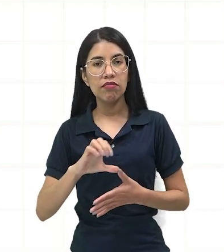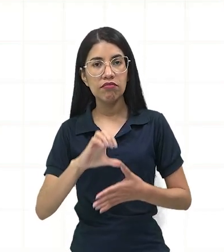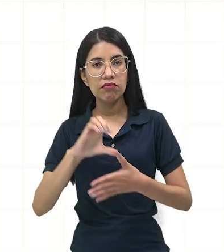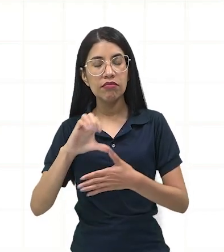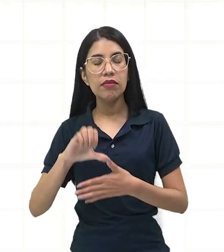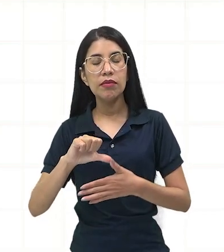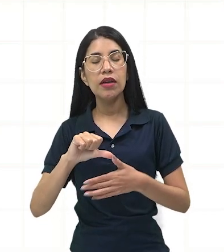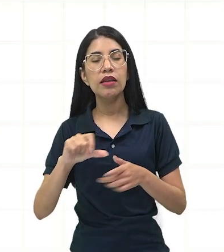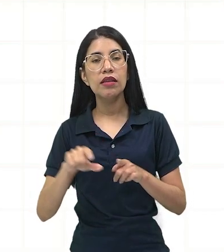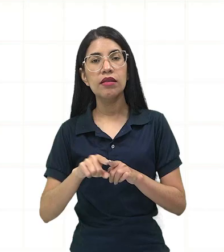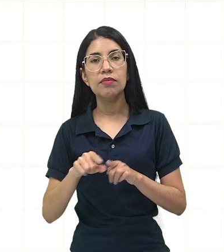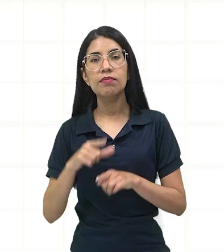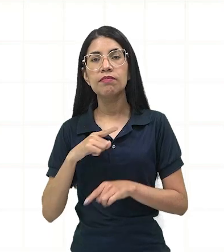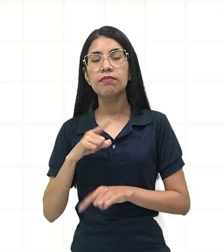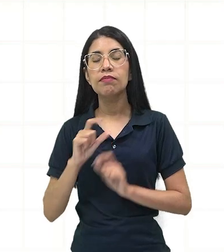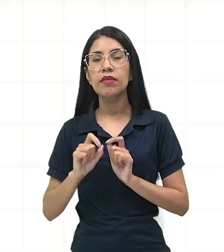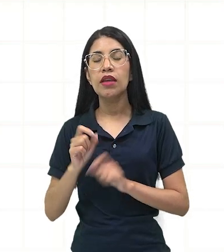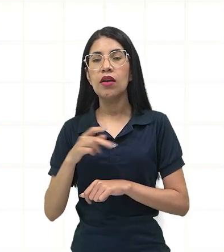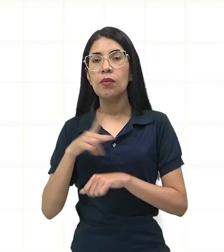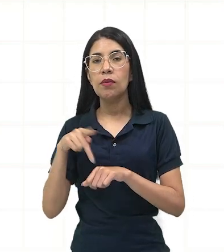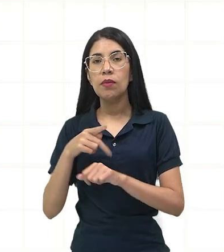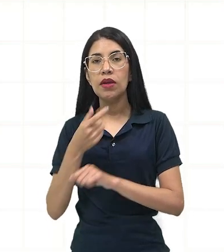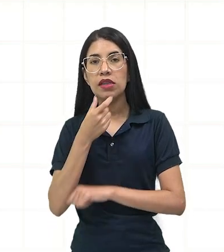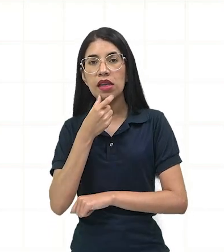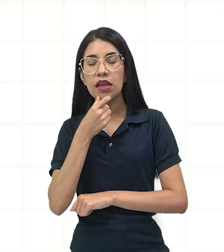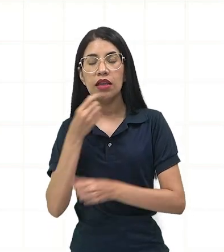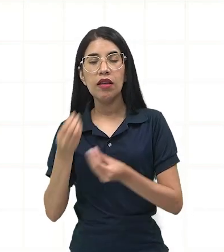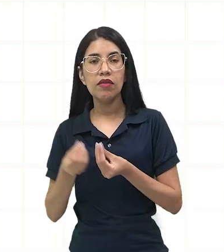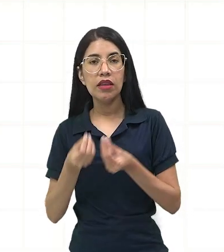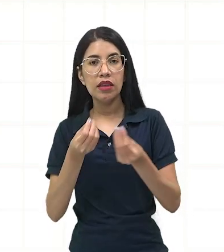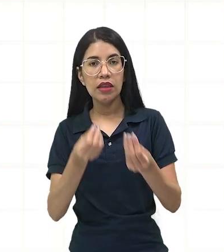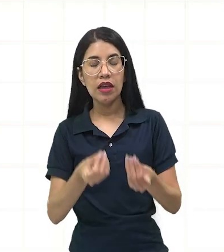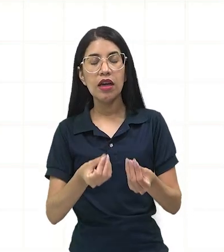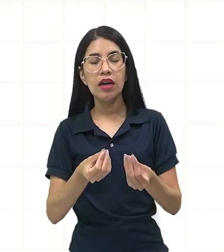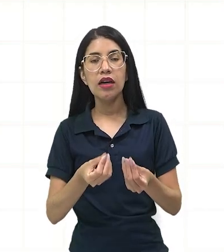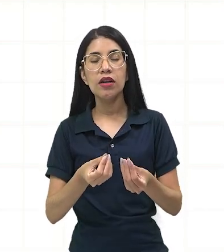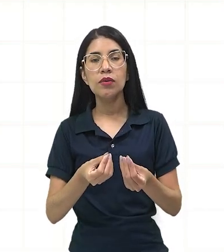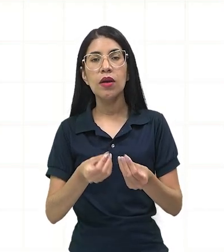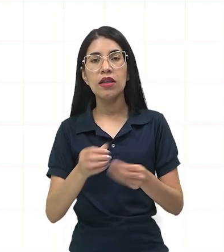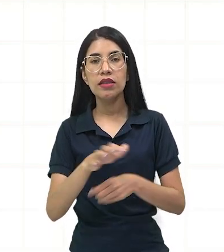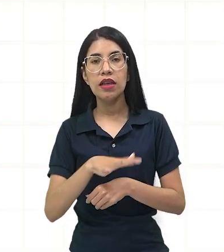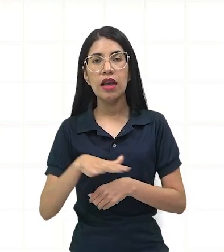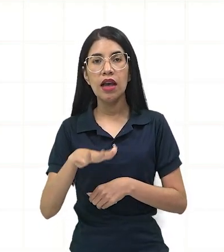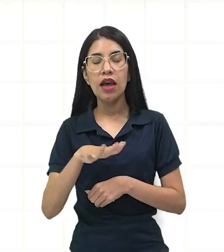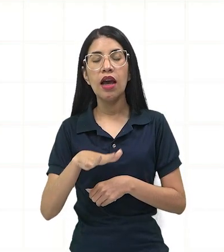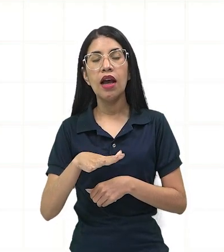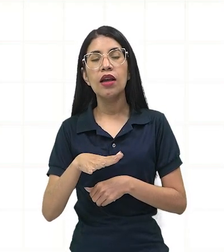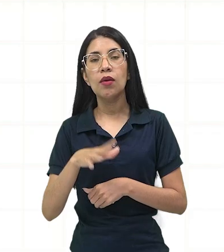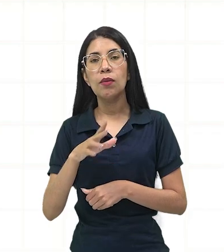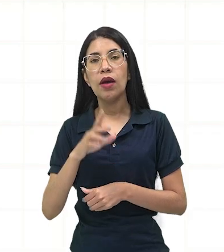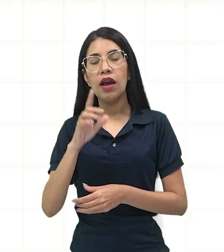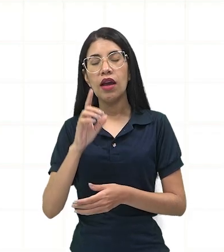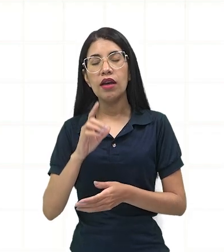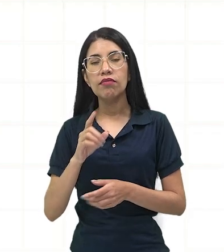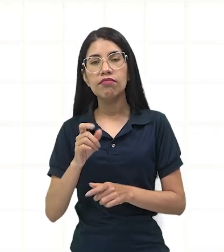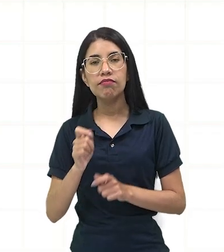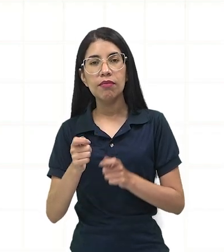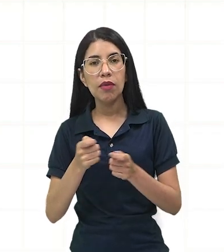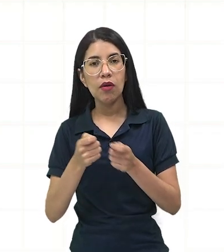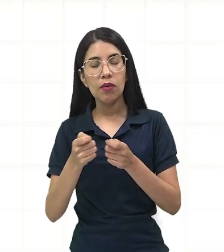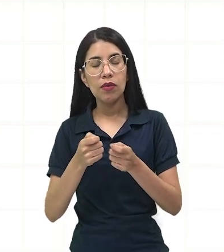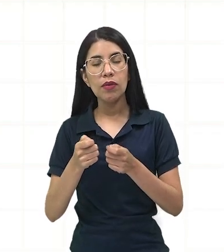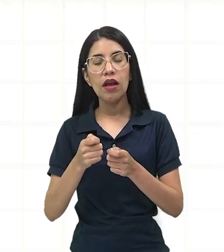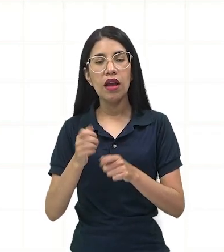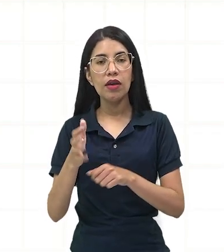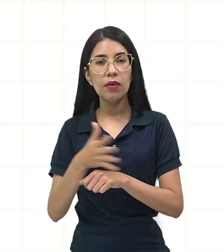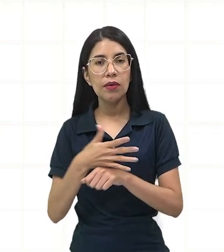ter a Inglaterra entregando essas terras a particulares a responsabilidade de colonização.